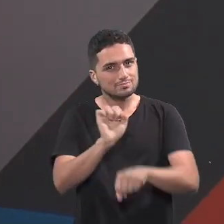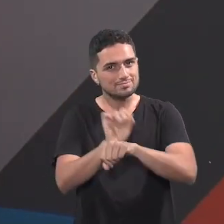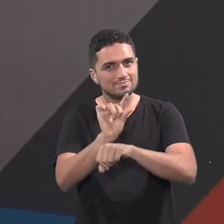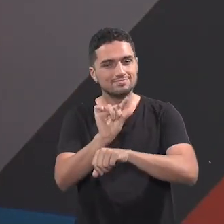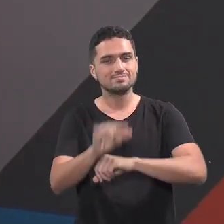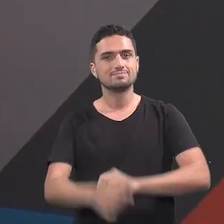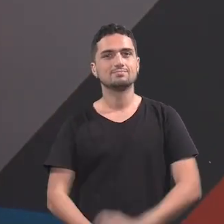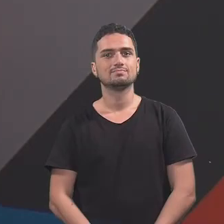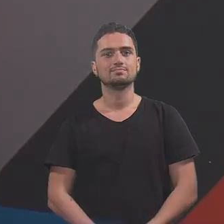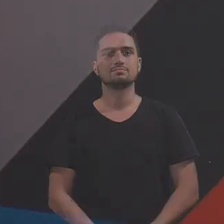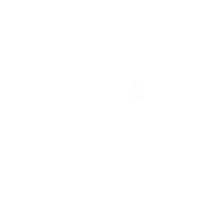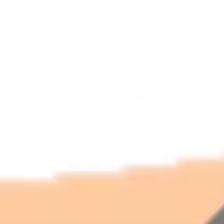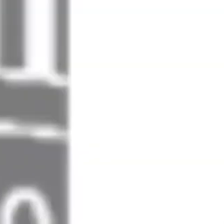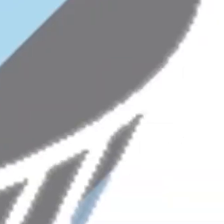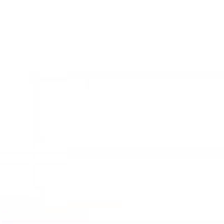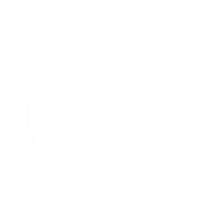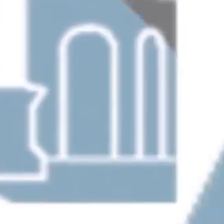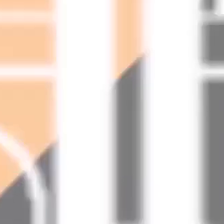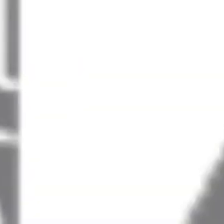não sai daí que a gente já volta.